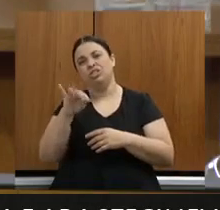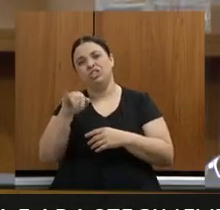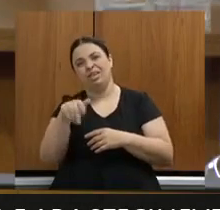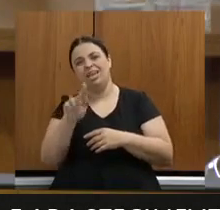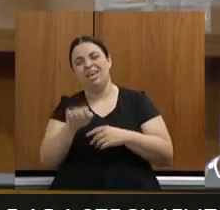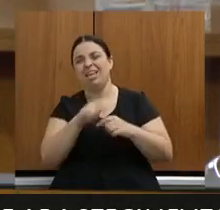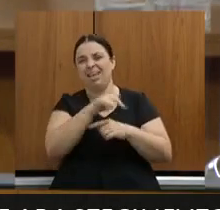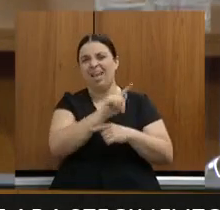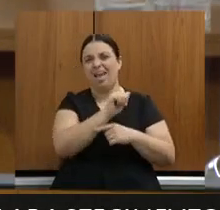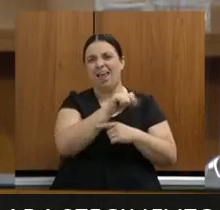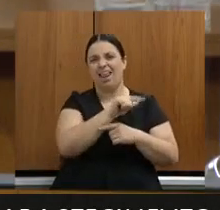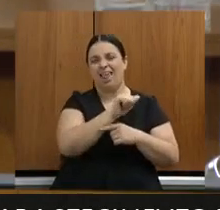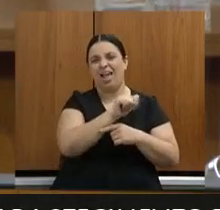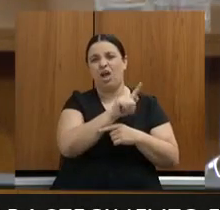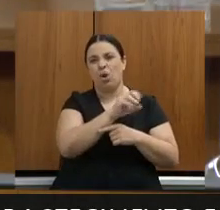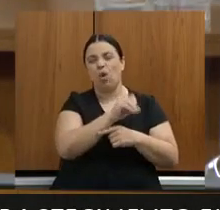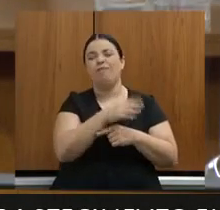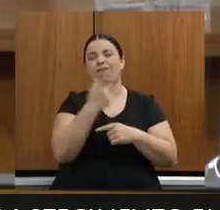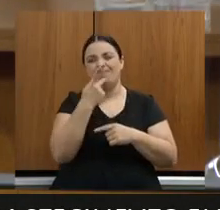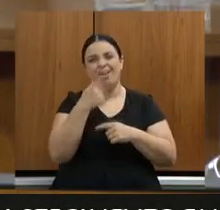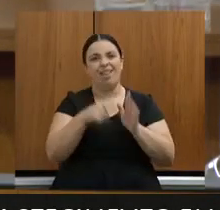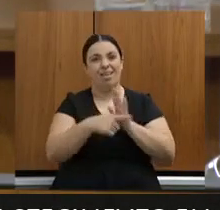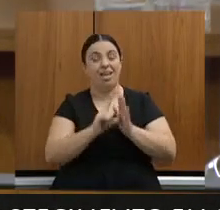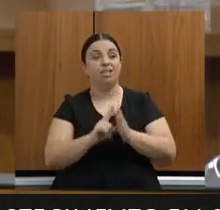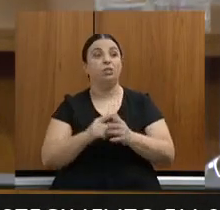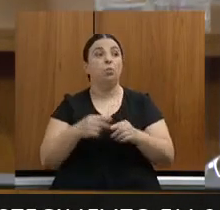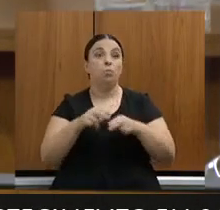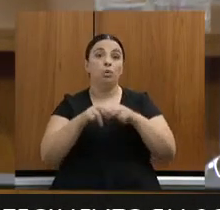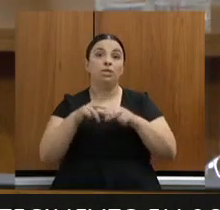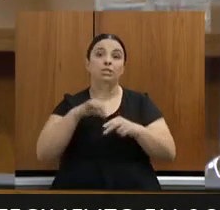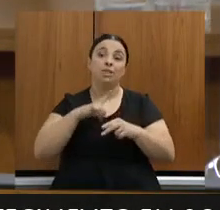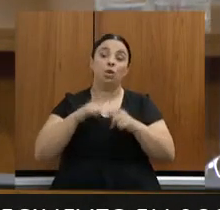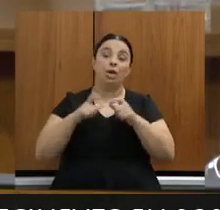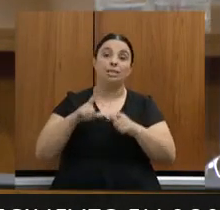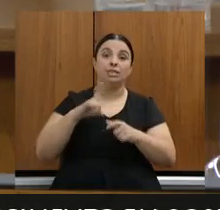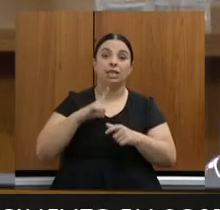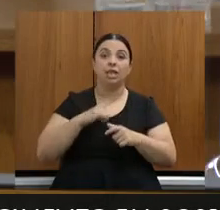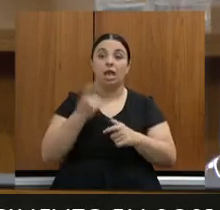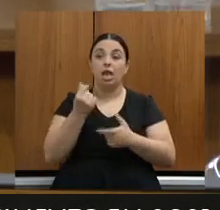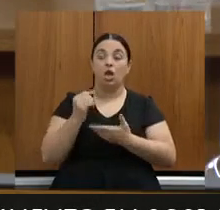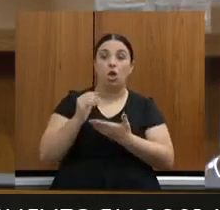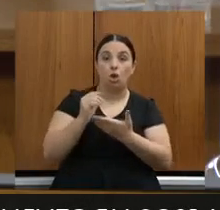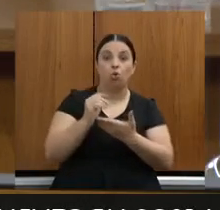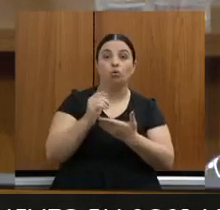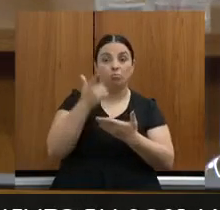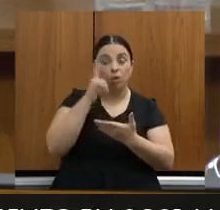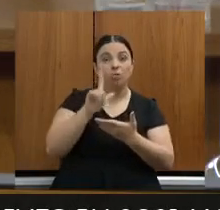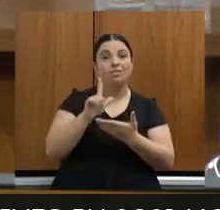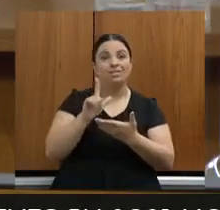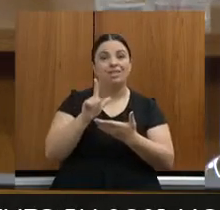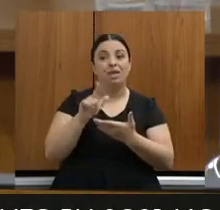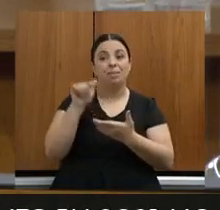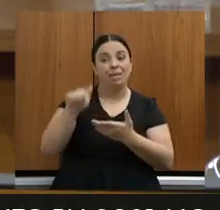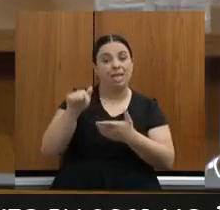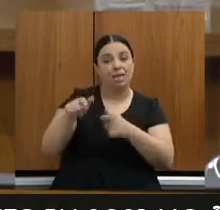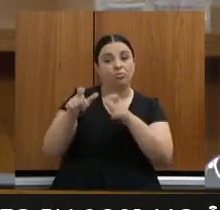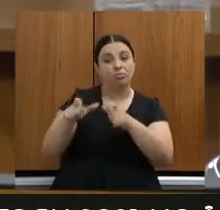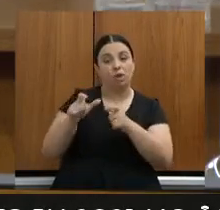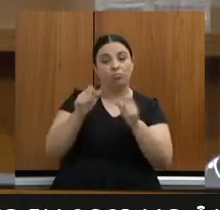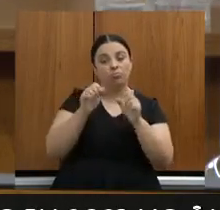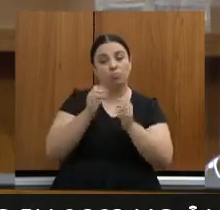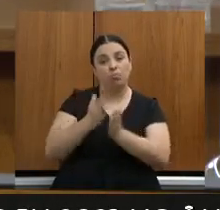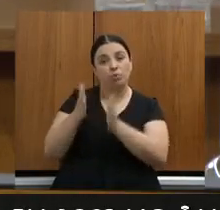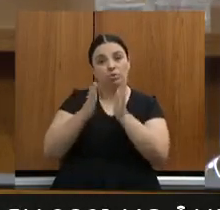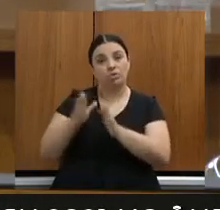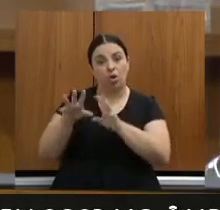disse que a gente tem recursos financiamento disponíveis inclusive do PRONAF para que essas queijaria sejam então